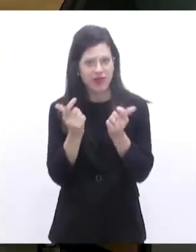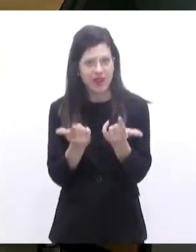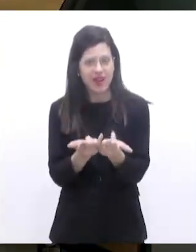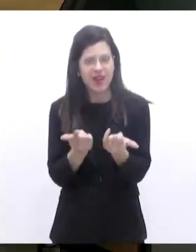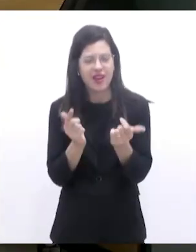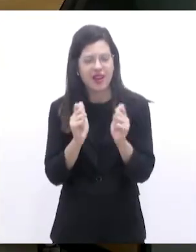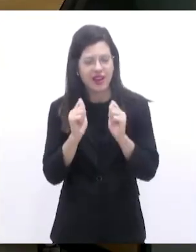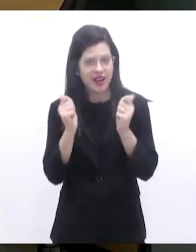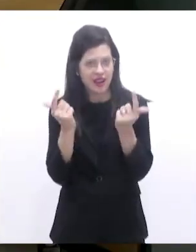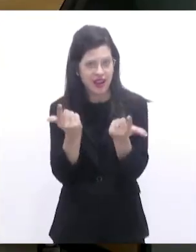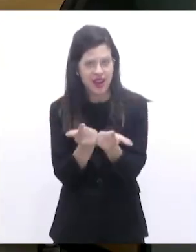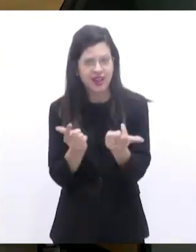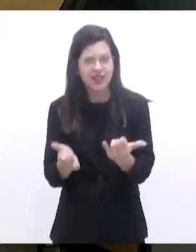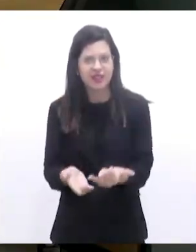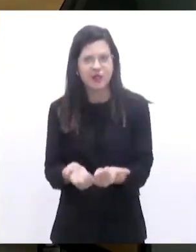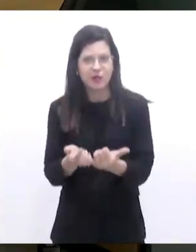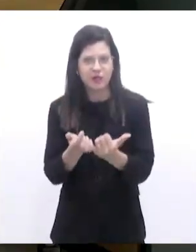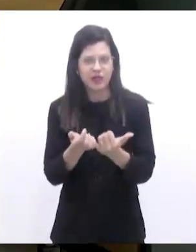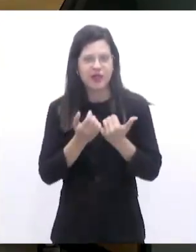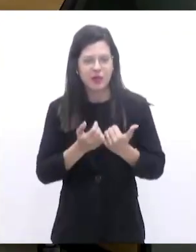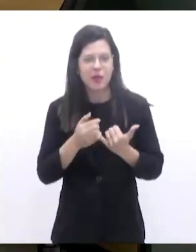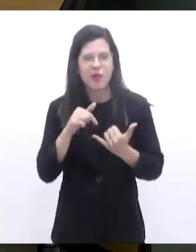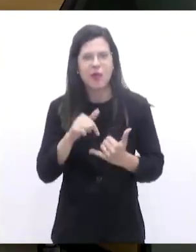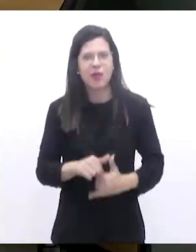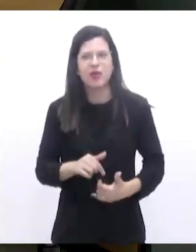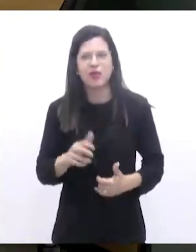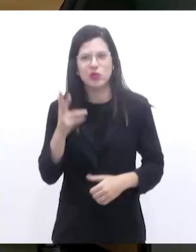Eloneida Estudas de Cultura. Bom dia, PV!